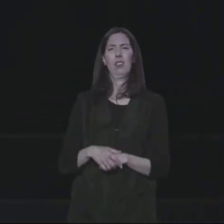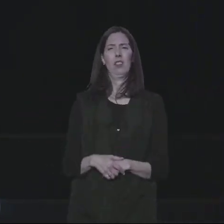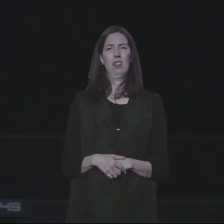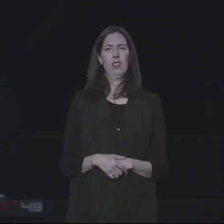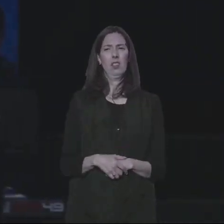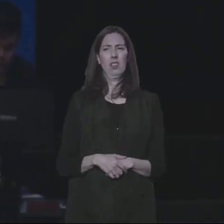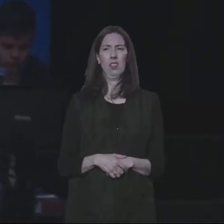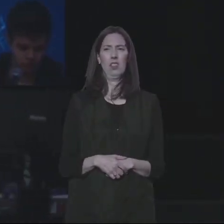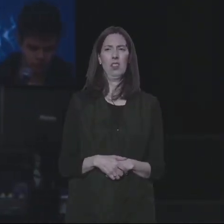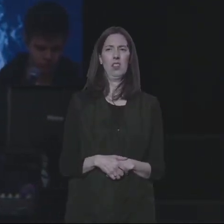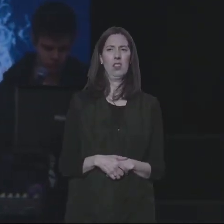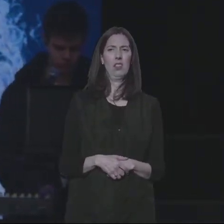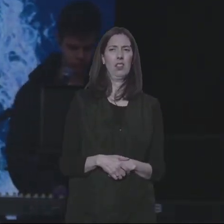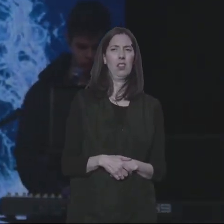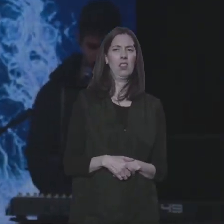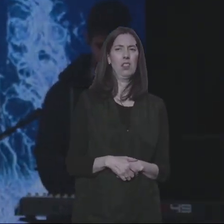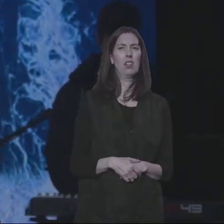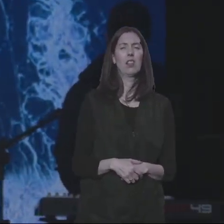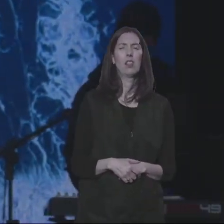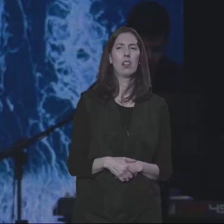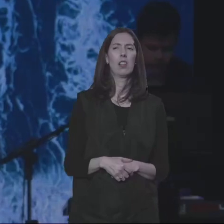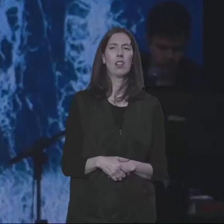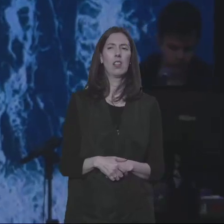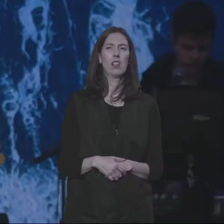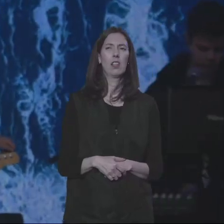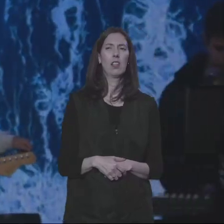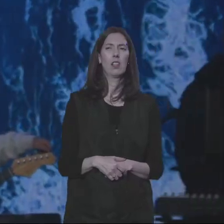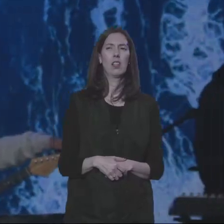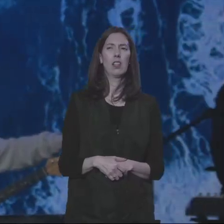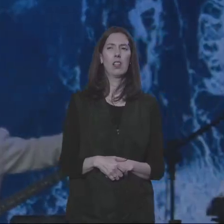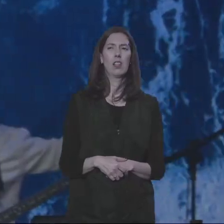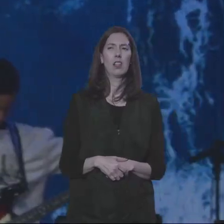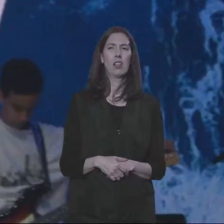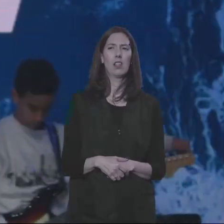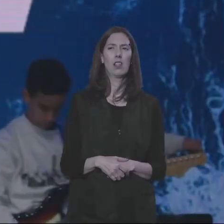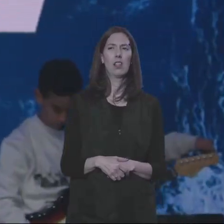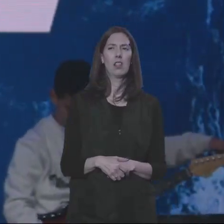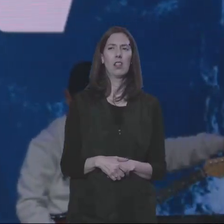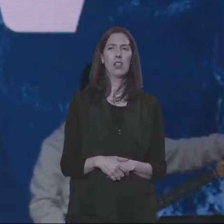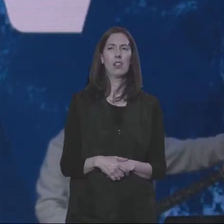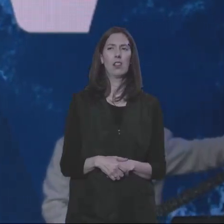não espere eu te dizer para fazer alguma coisa. A tua eternidade está em jogo.